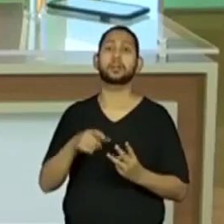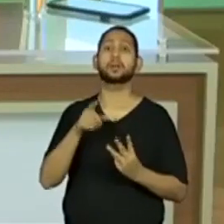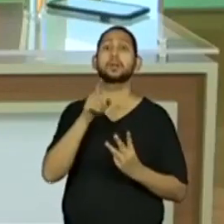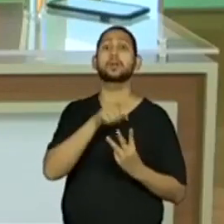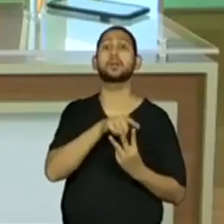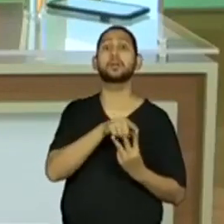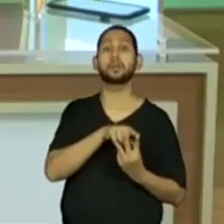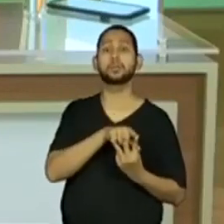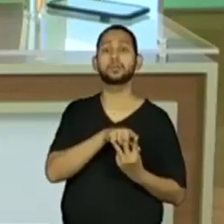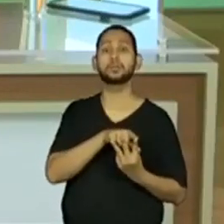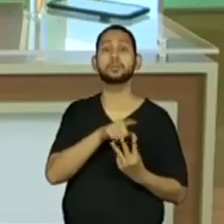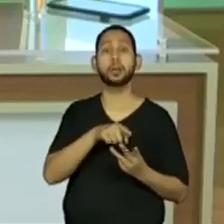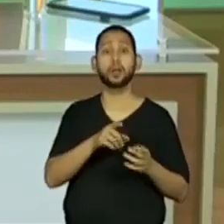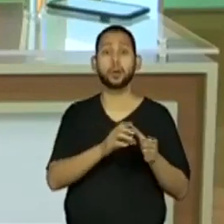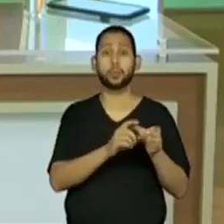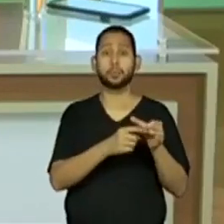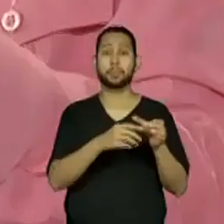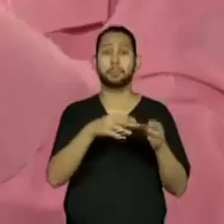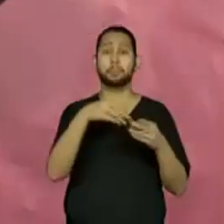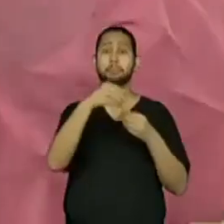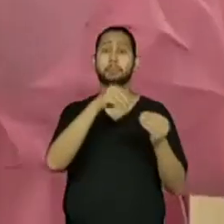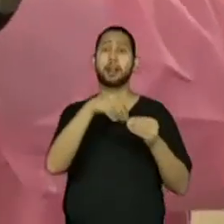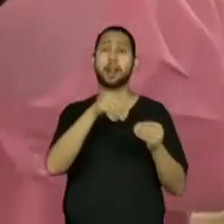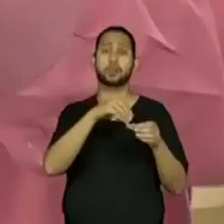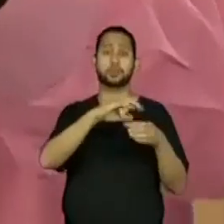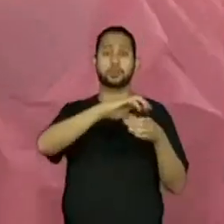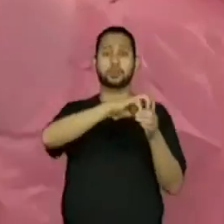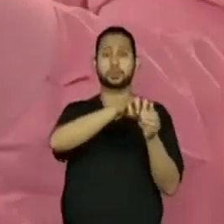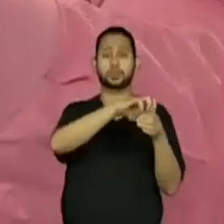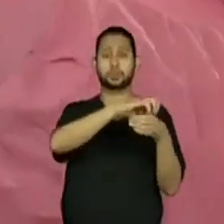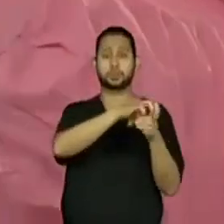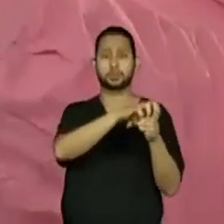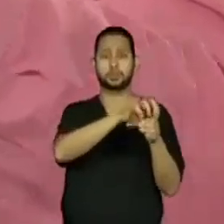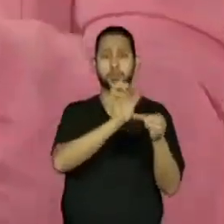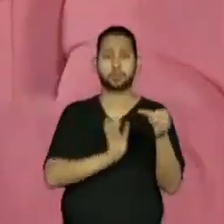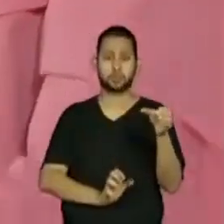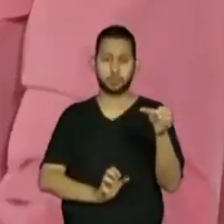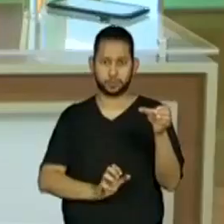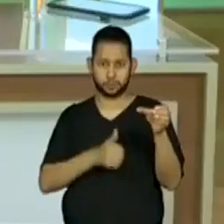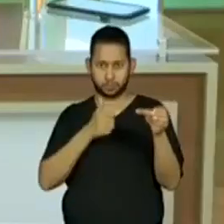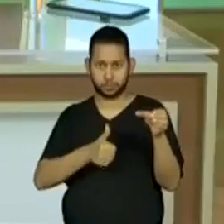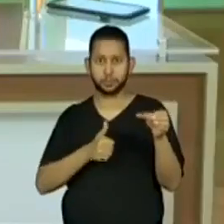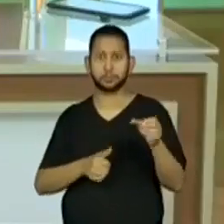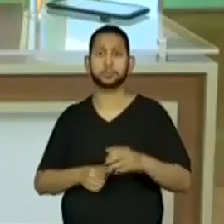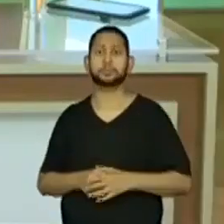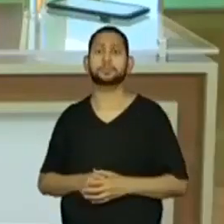Nós temos aqui um potinho plástico, que também pode funcionar como um copo.